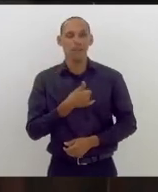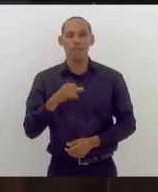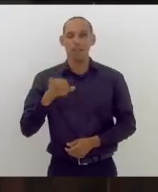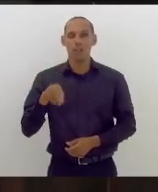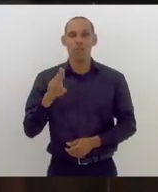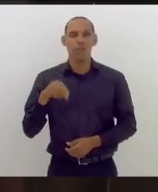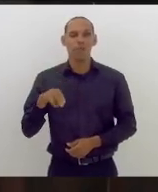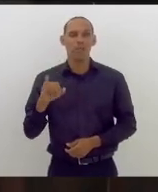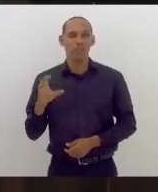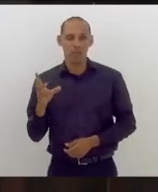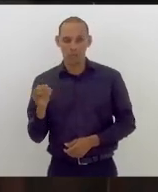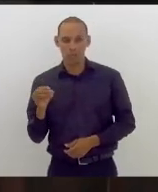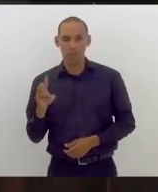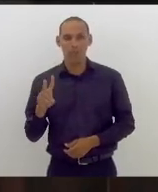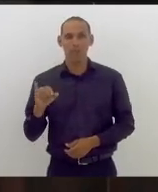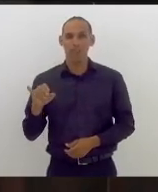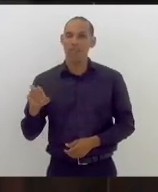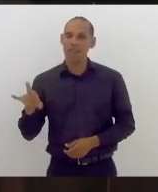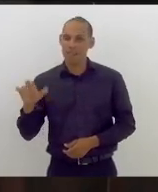Vieira.